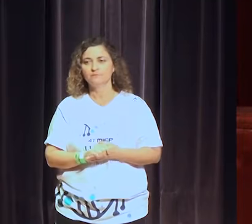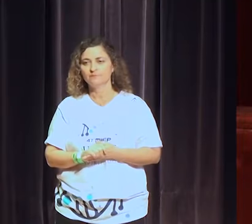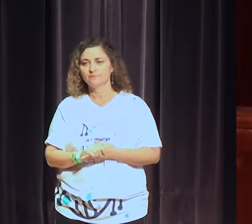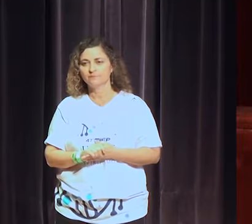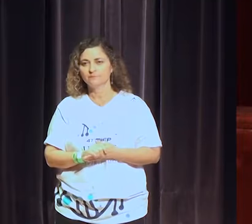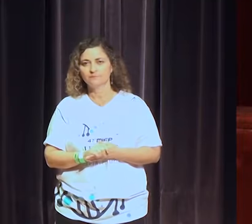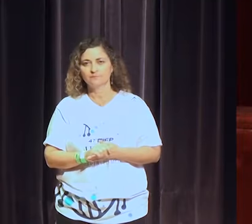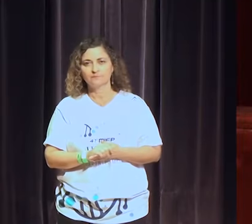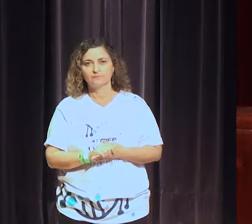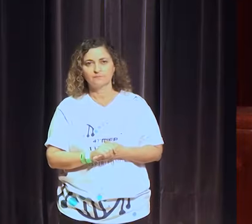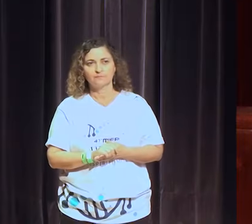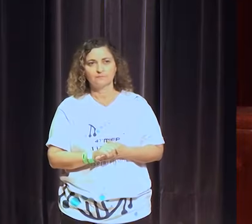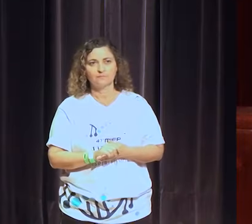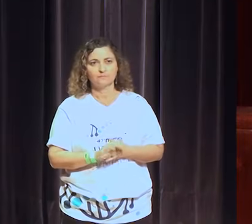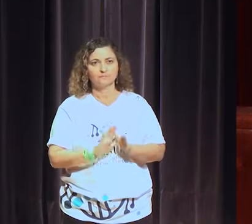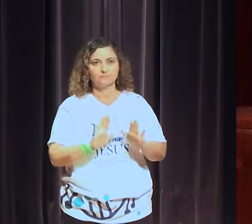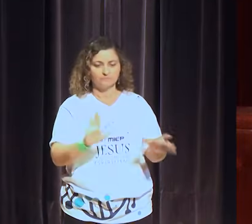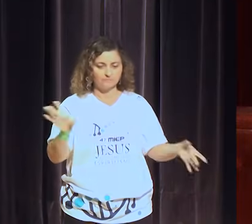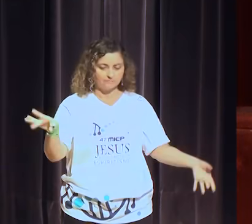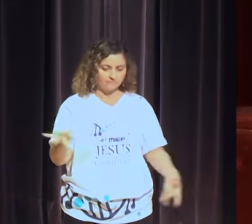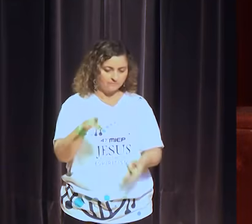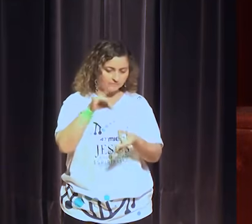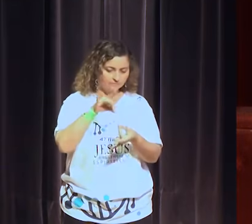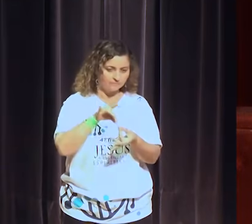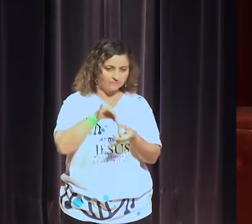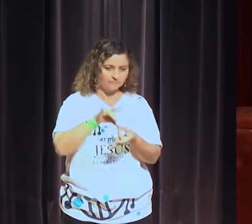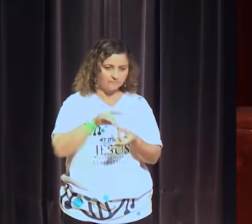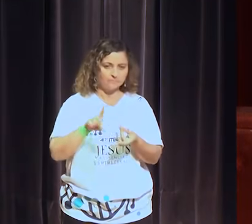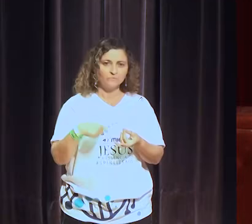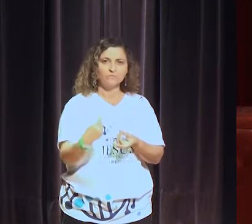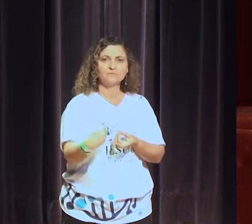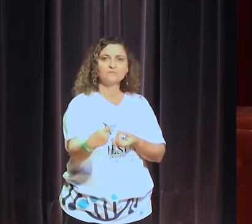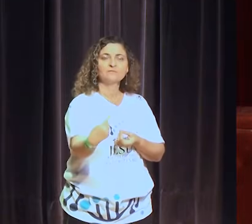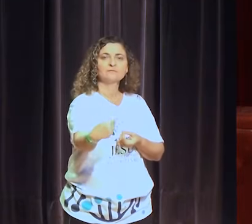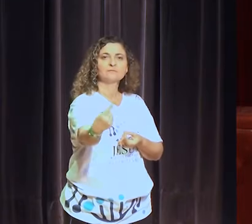O espírito imortal,